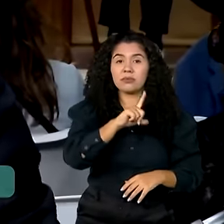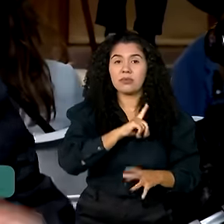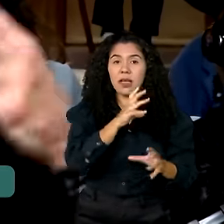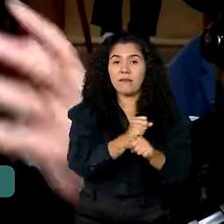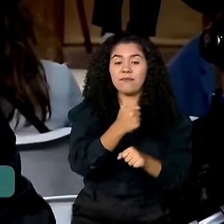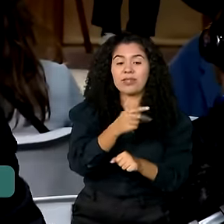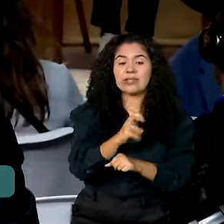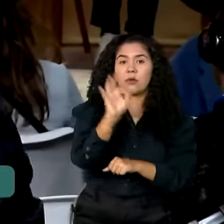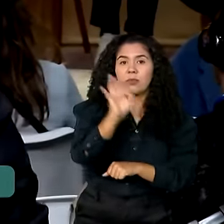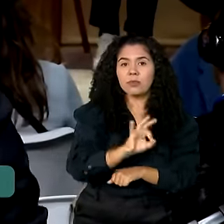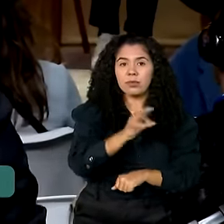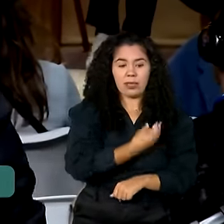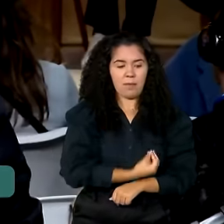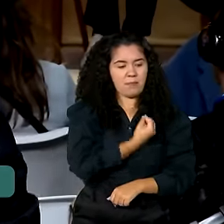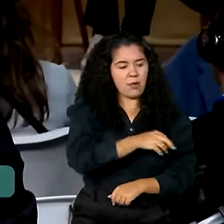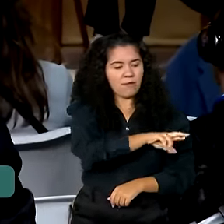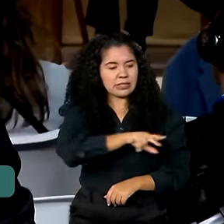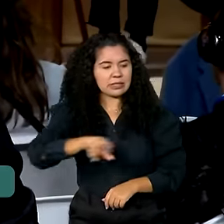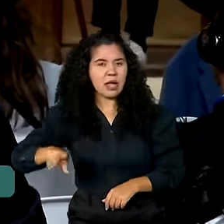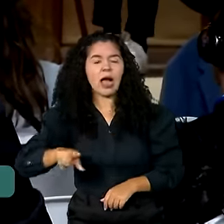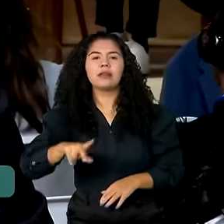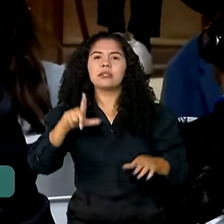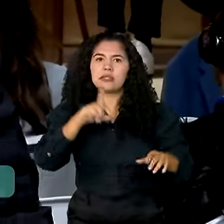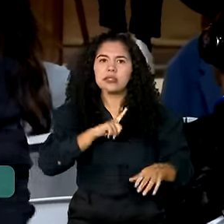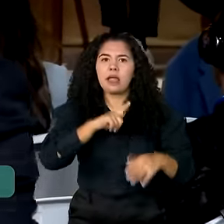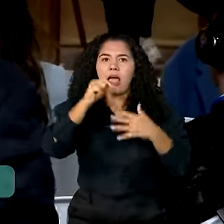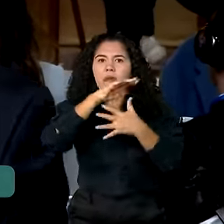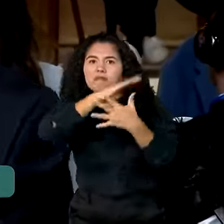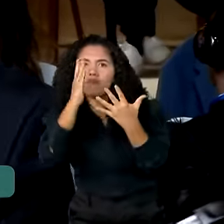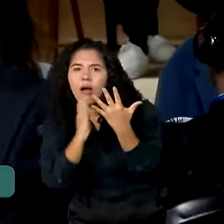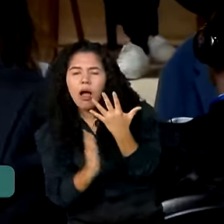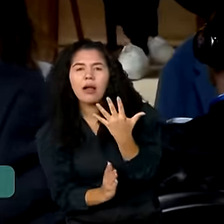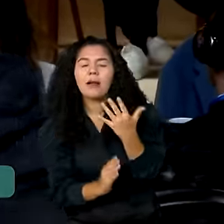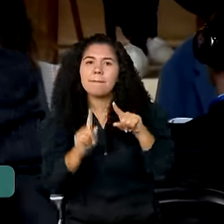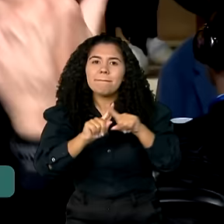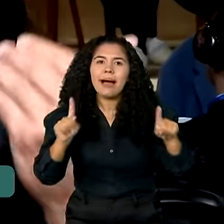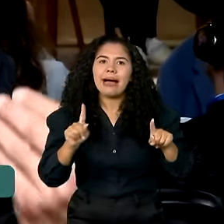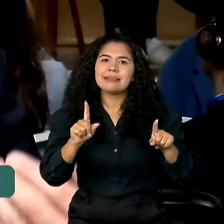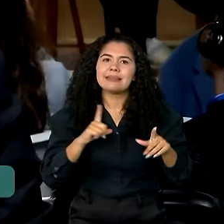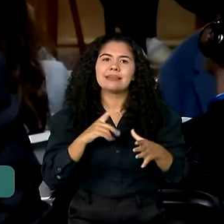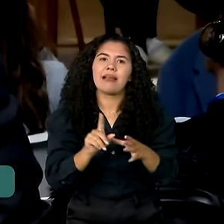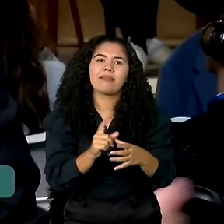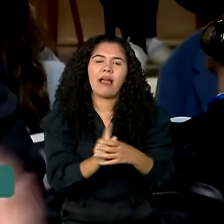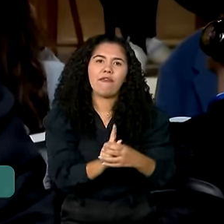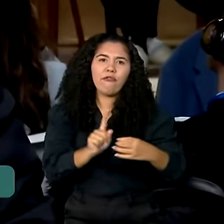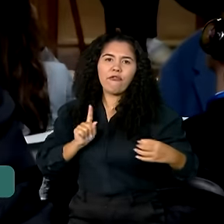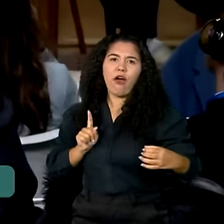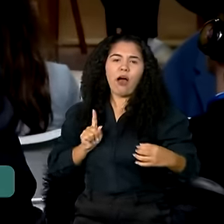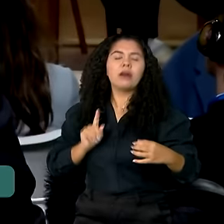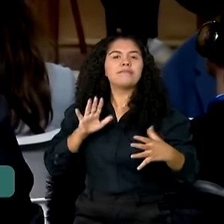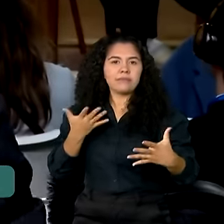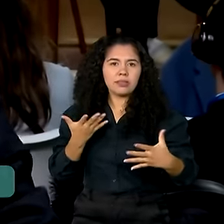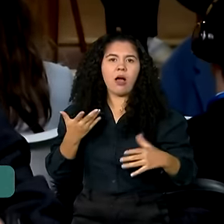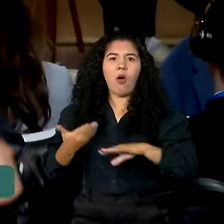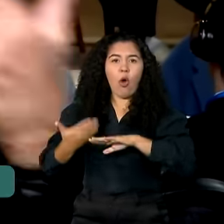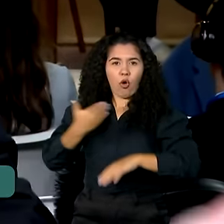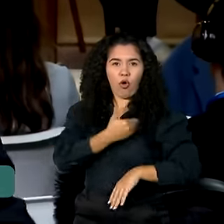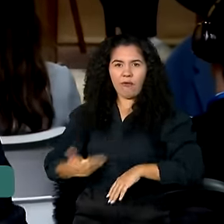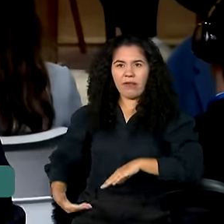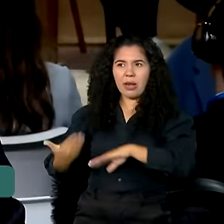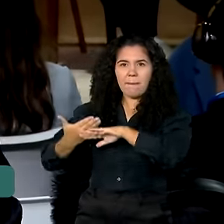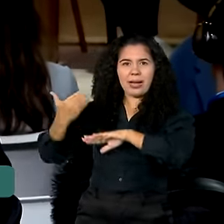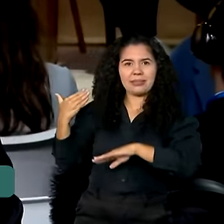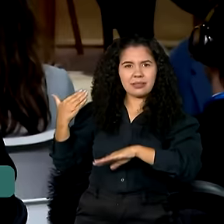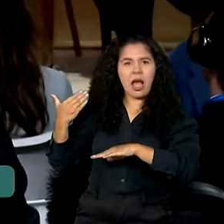do planeta, tem boa legislação ambiental, mas estava ausente desse debate. O governo passado tirou o Brasil desse debate,